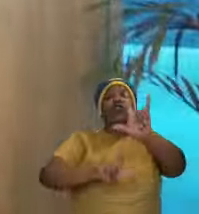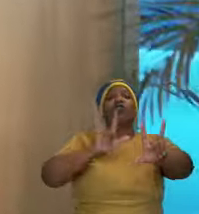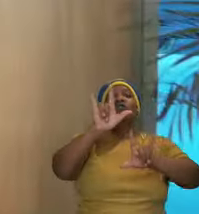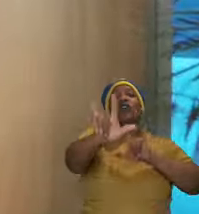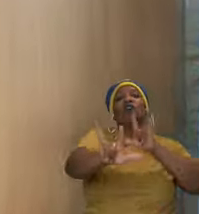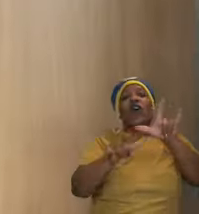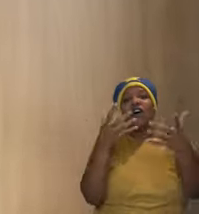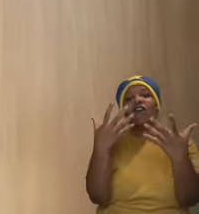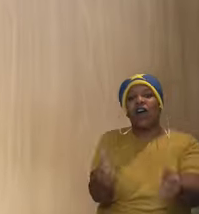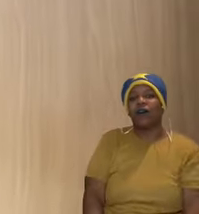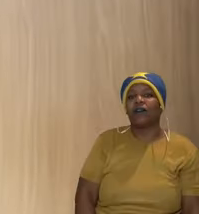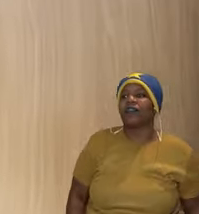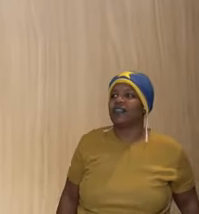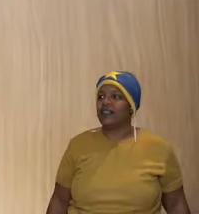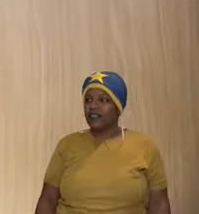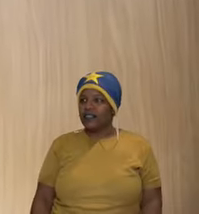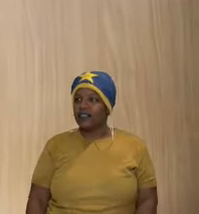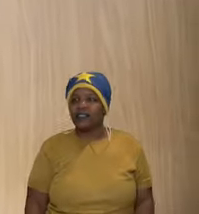Kamikaze.